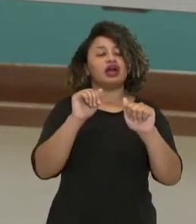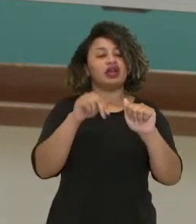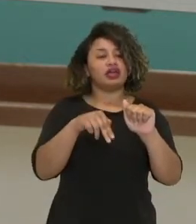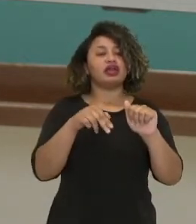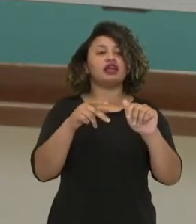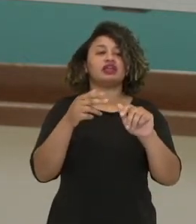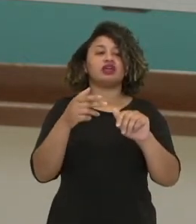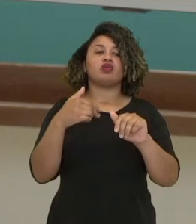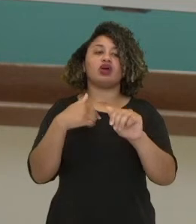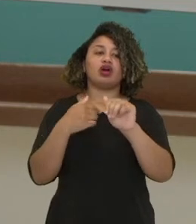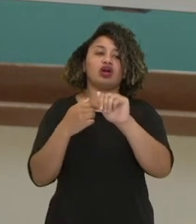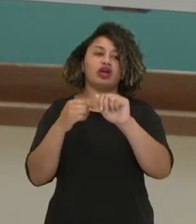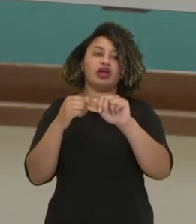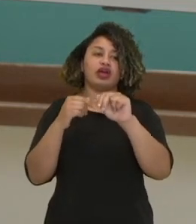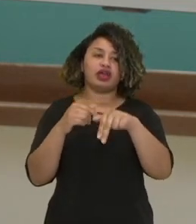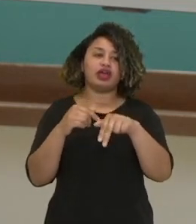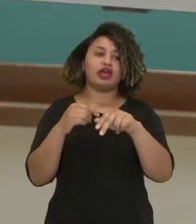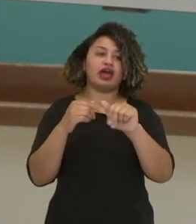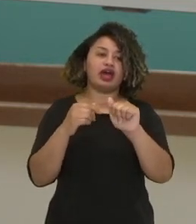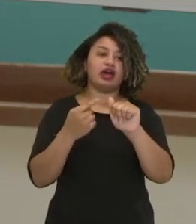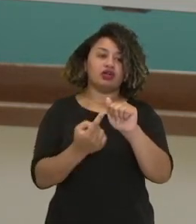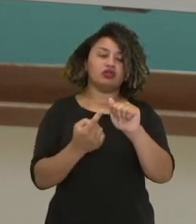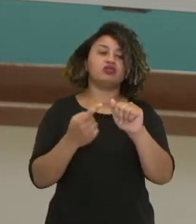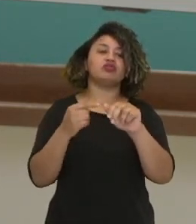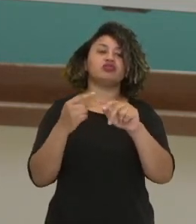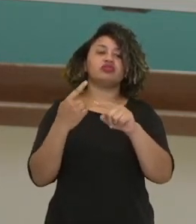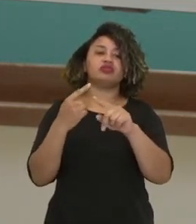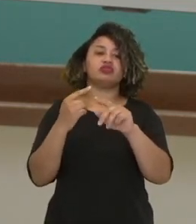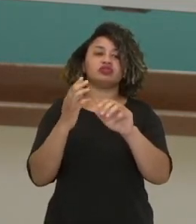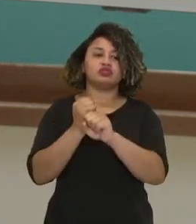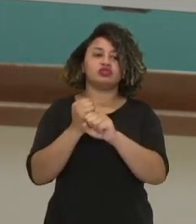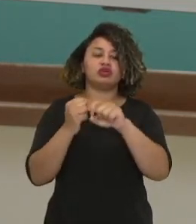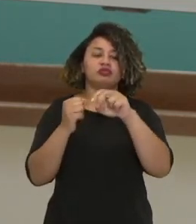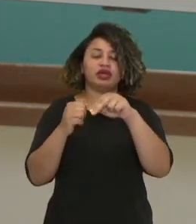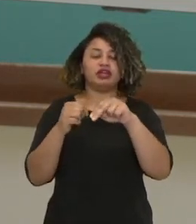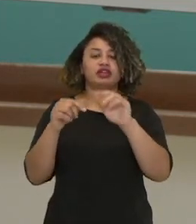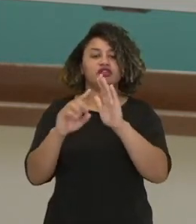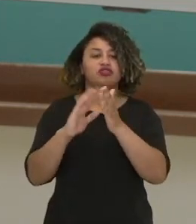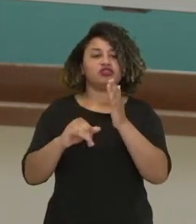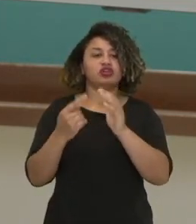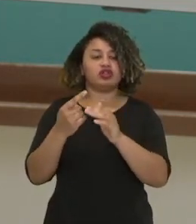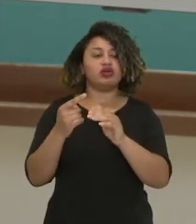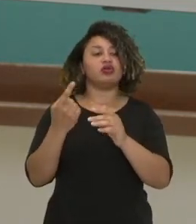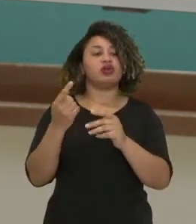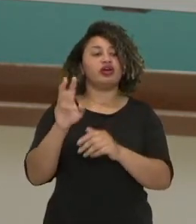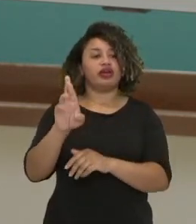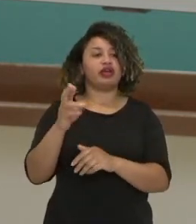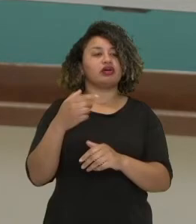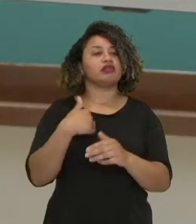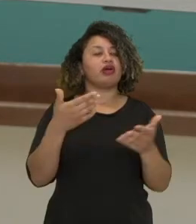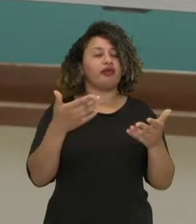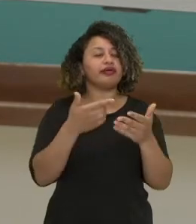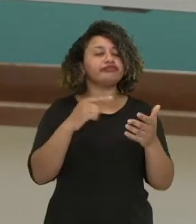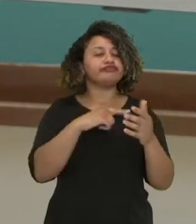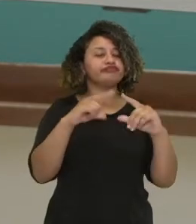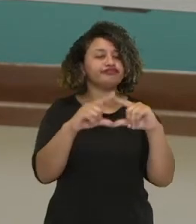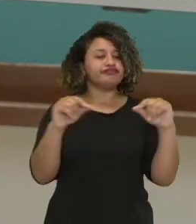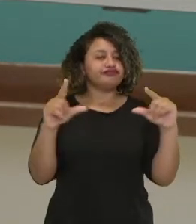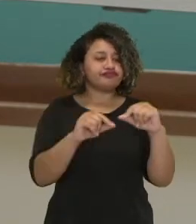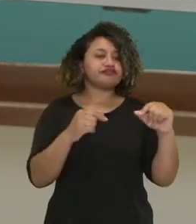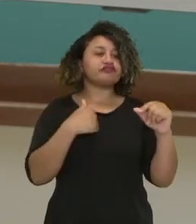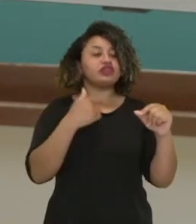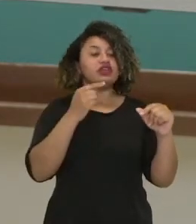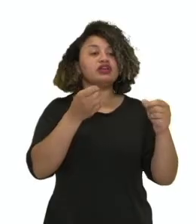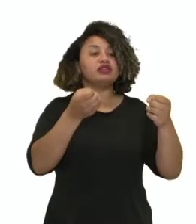1 mais n menos 1 vezes r. Então, aqui está a fórmula, pessoal, mostrando para vocês a leitura de cada um.